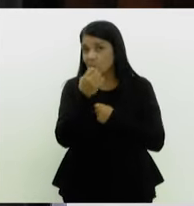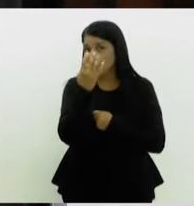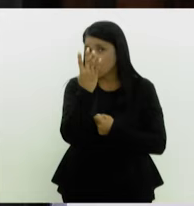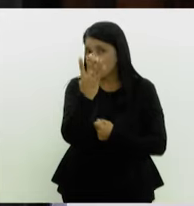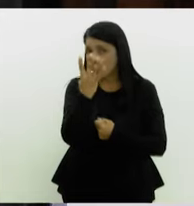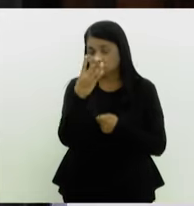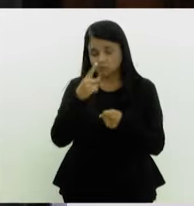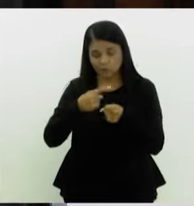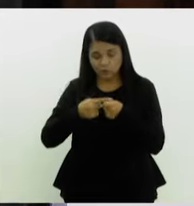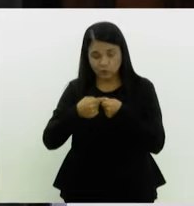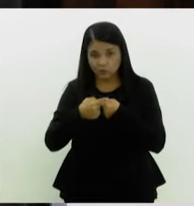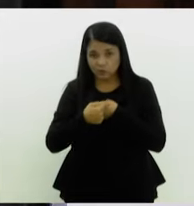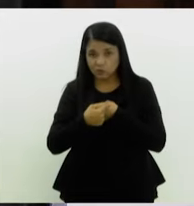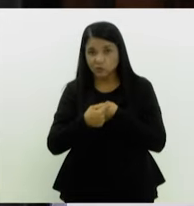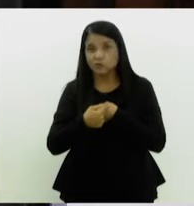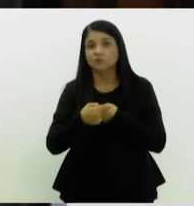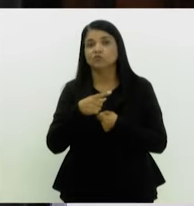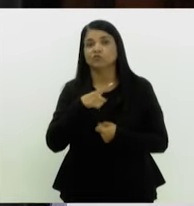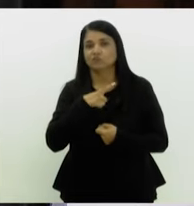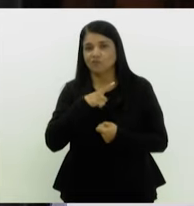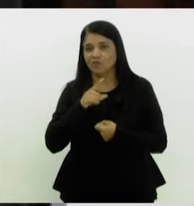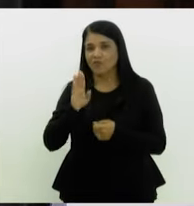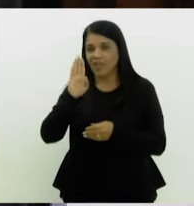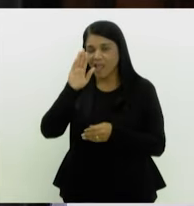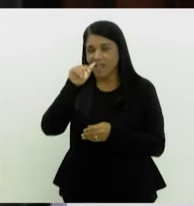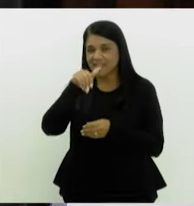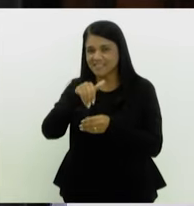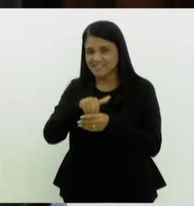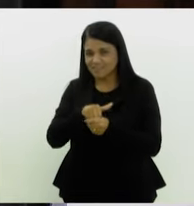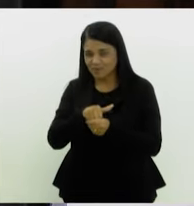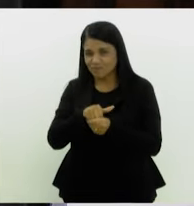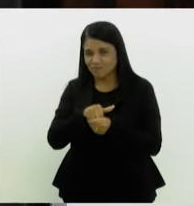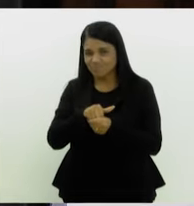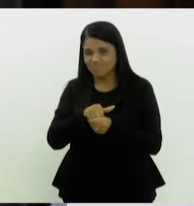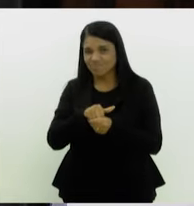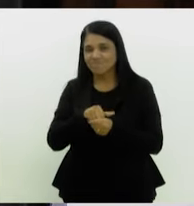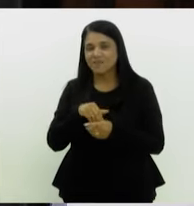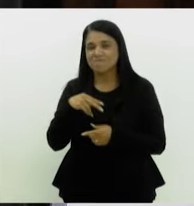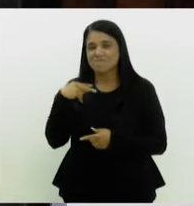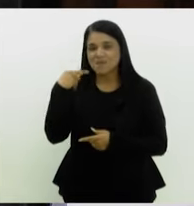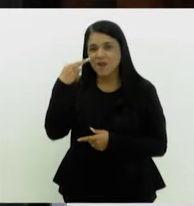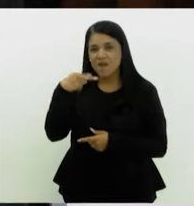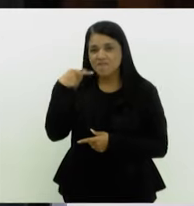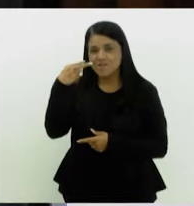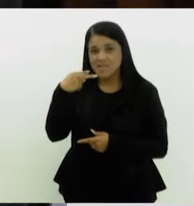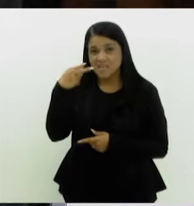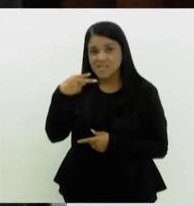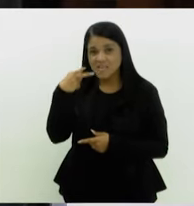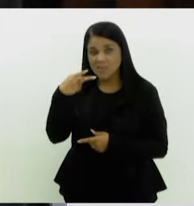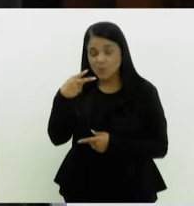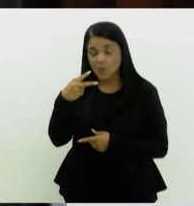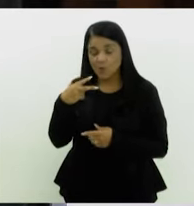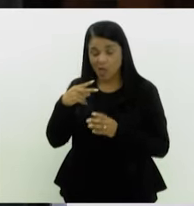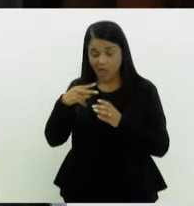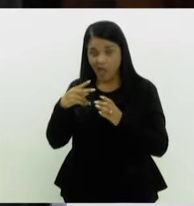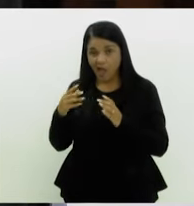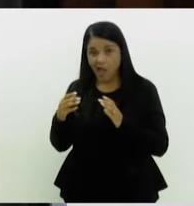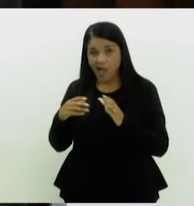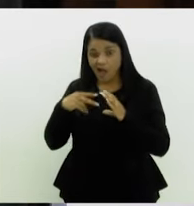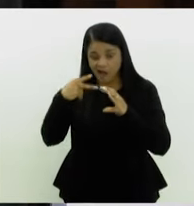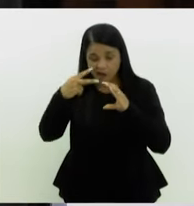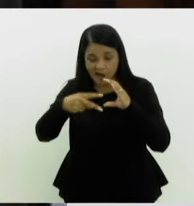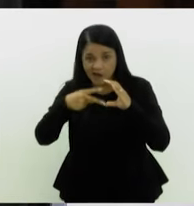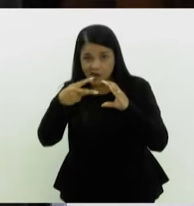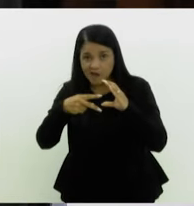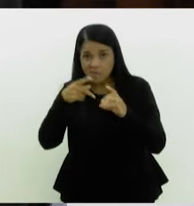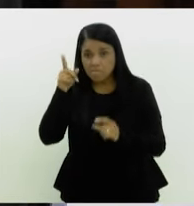municípios tiveram que fazer eleição extemporânea para vereador porque caiu foi a câmara inteir caiu a